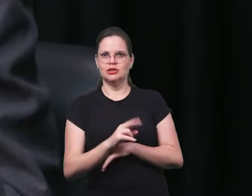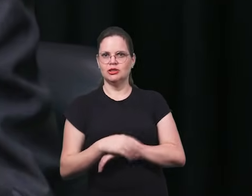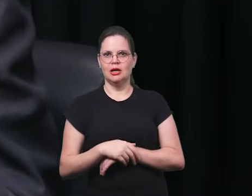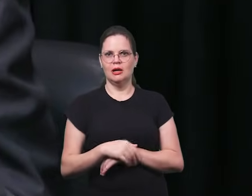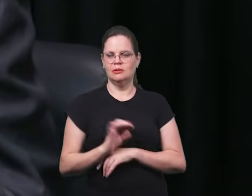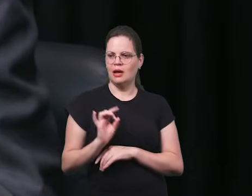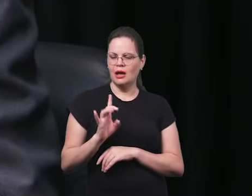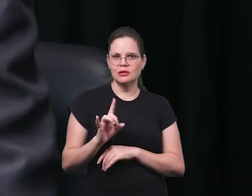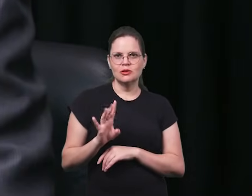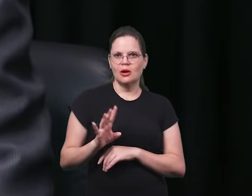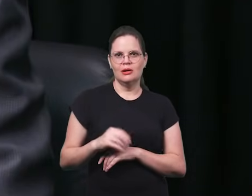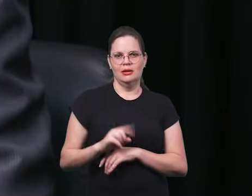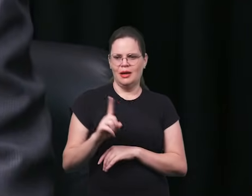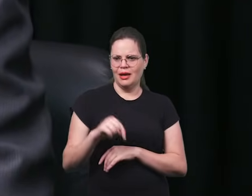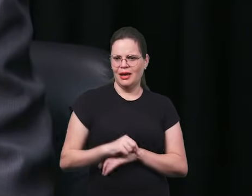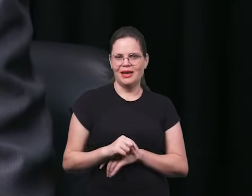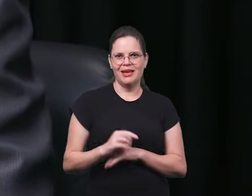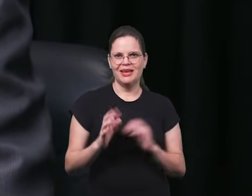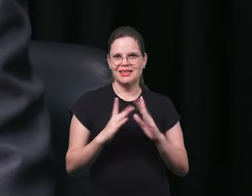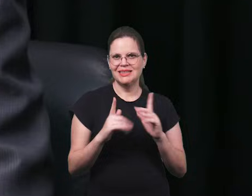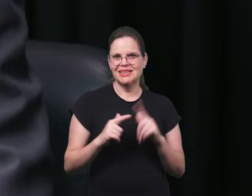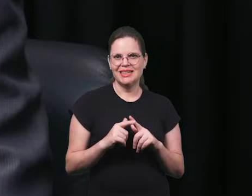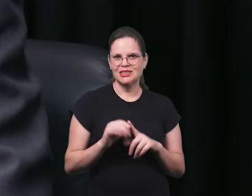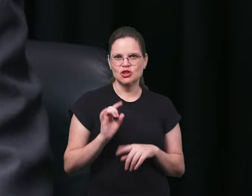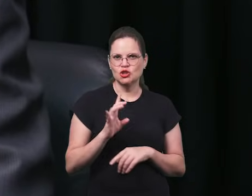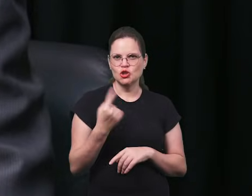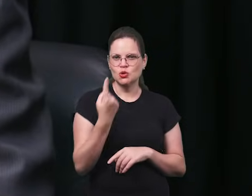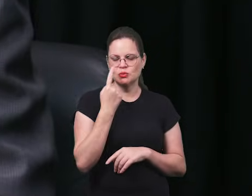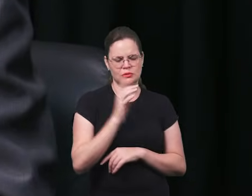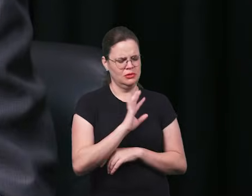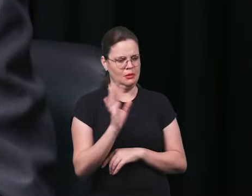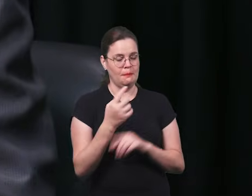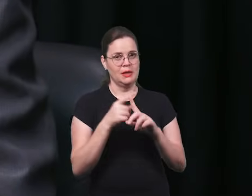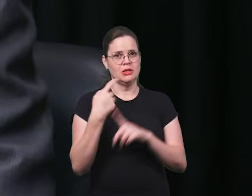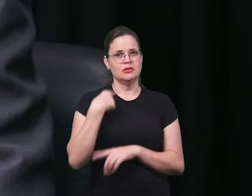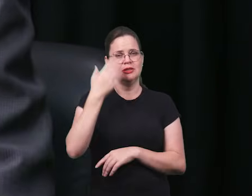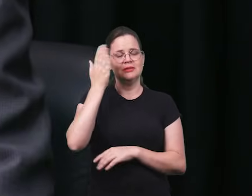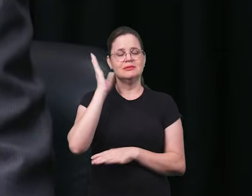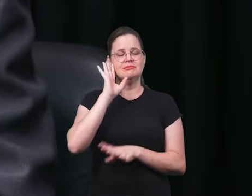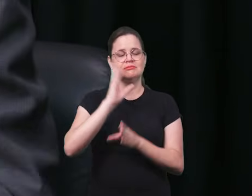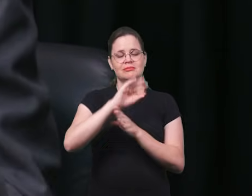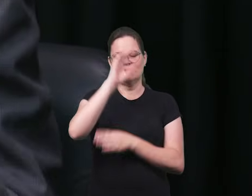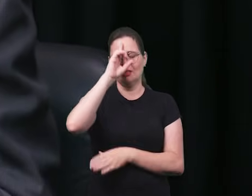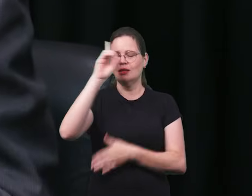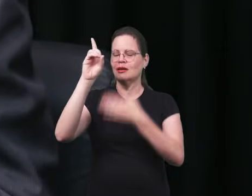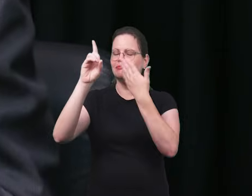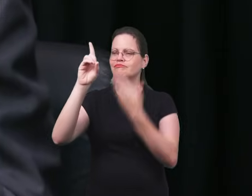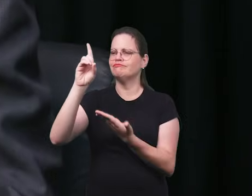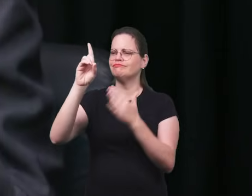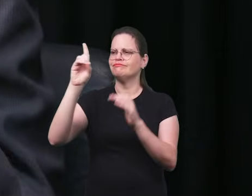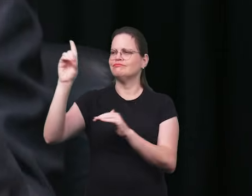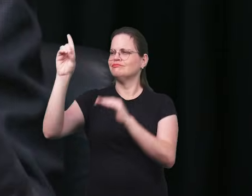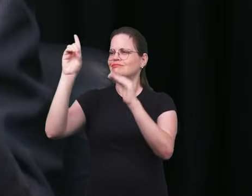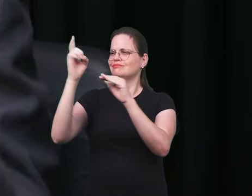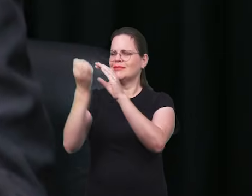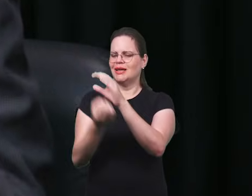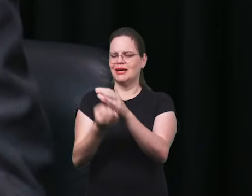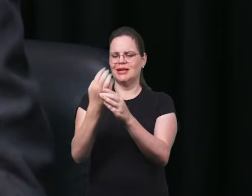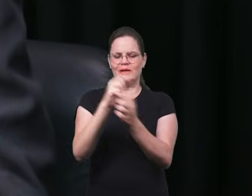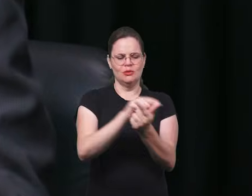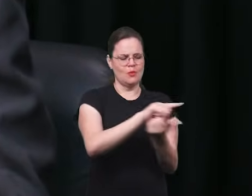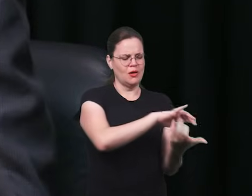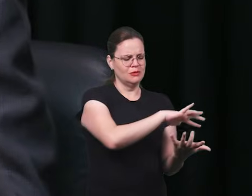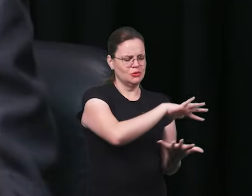de uma igreja, né? Mas nós passamos a ver a Deus como o Criador, o Senhor do